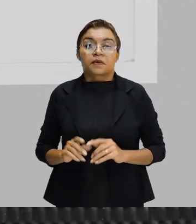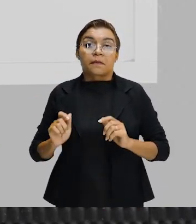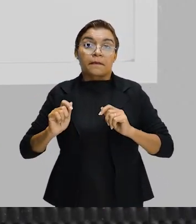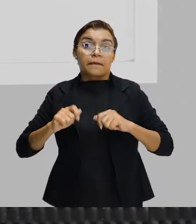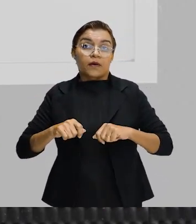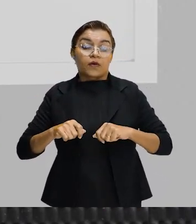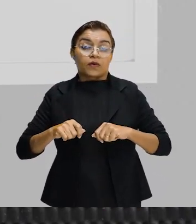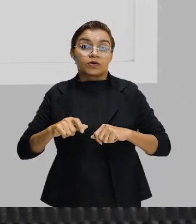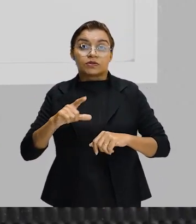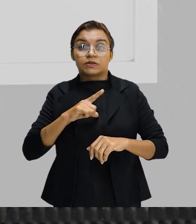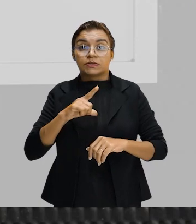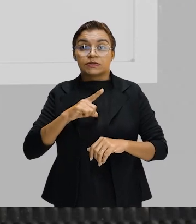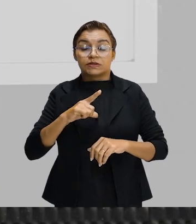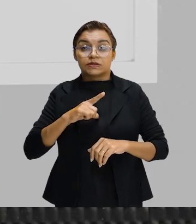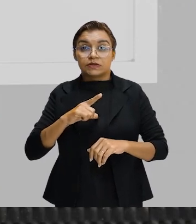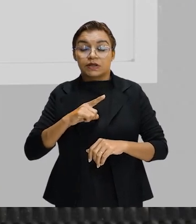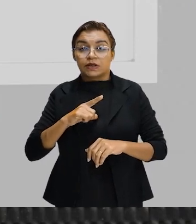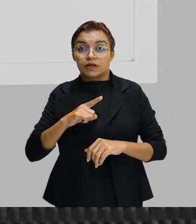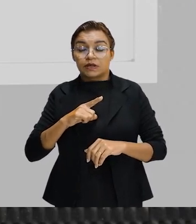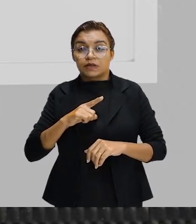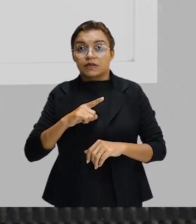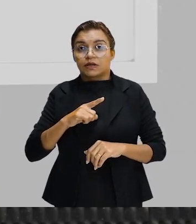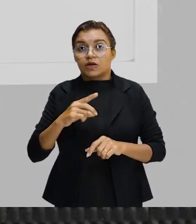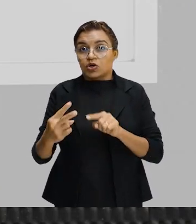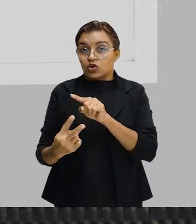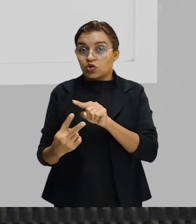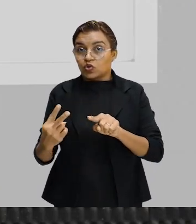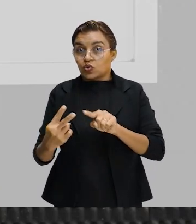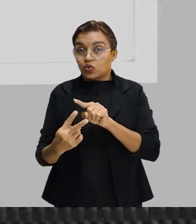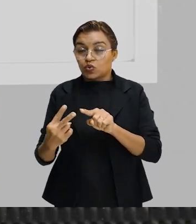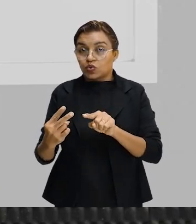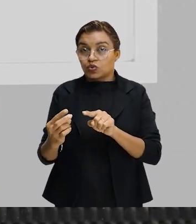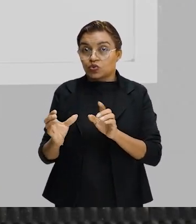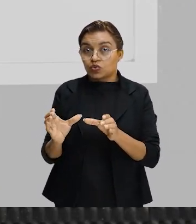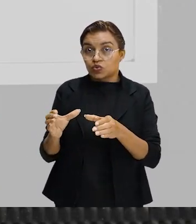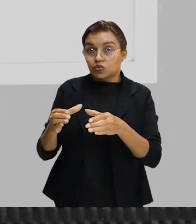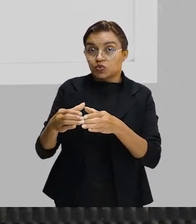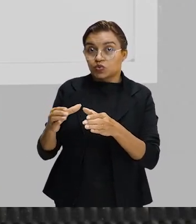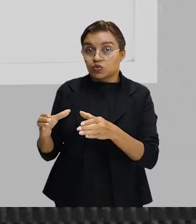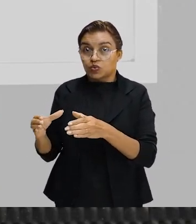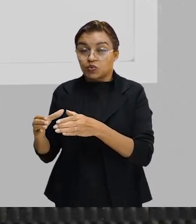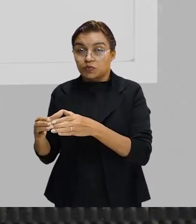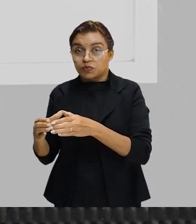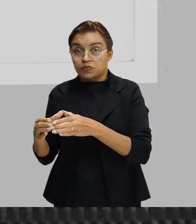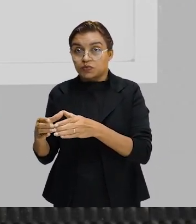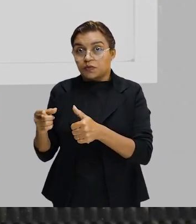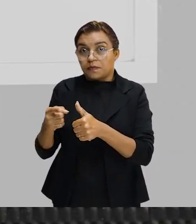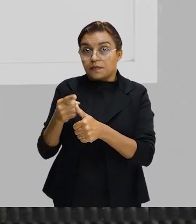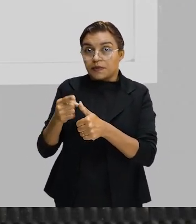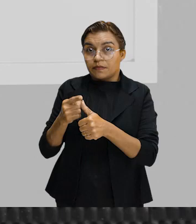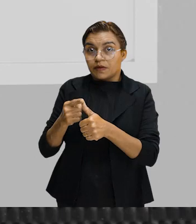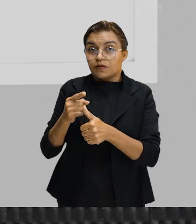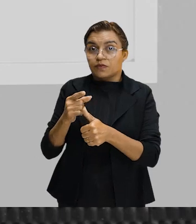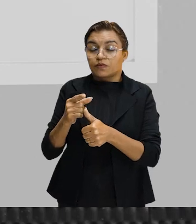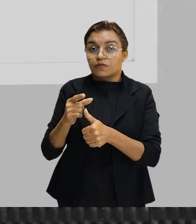ser dividido em dois grupos menores, certo? O primeiro é um líquido,